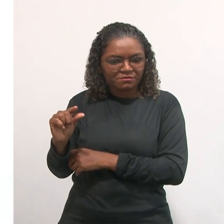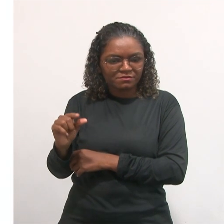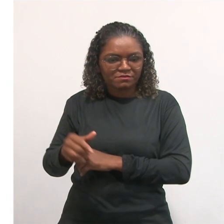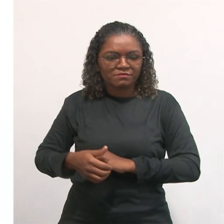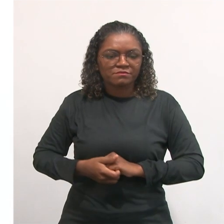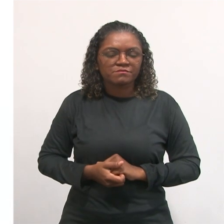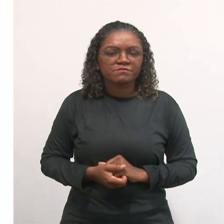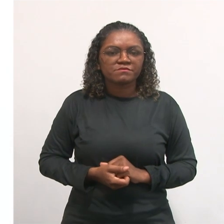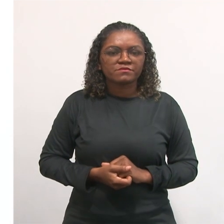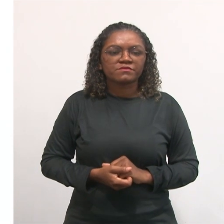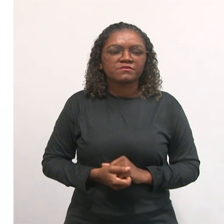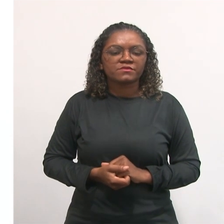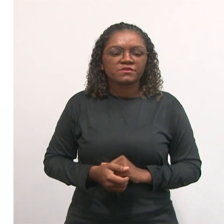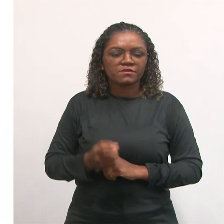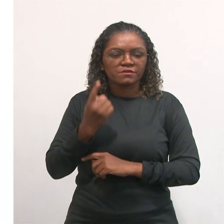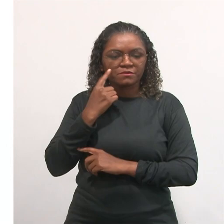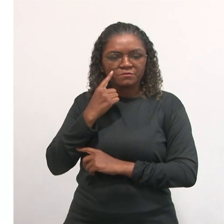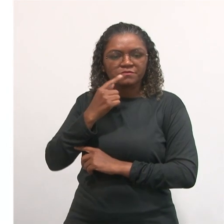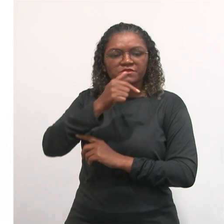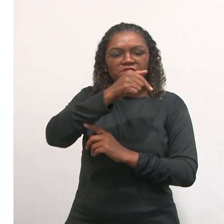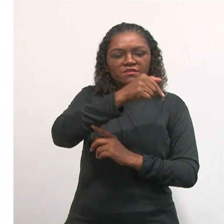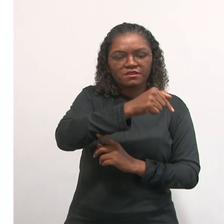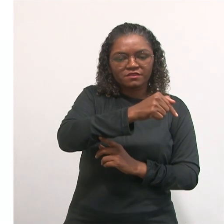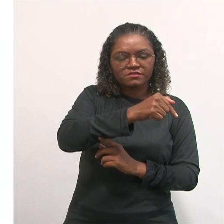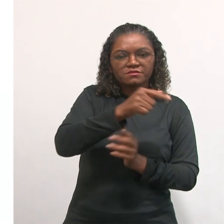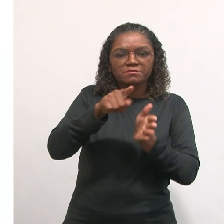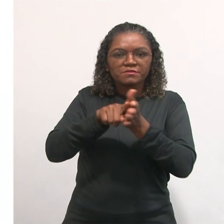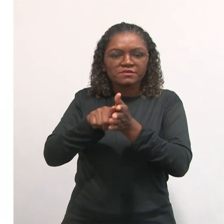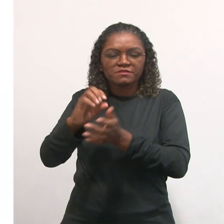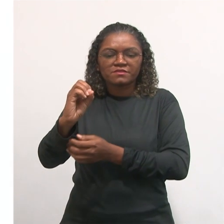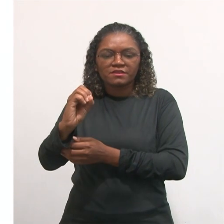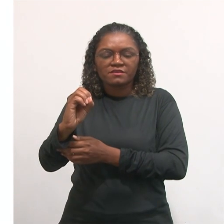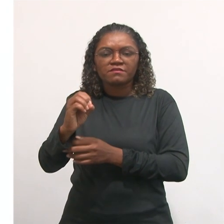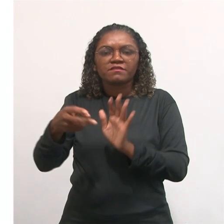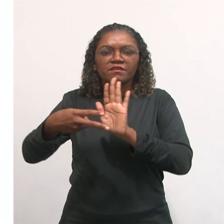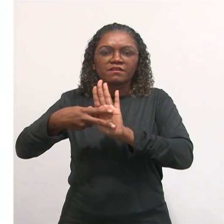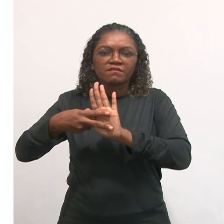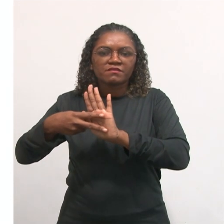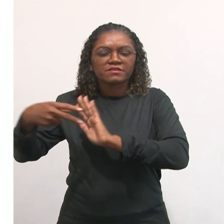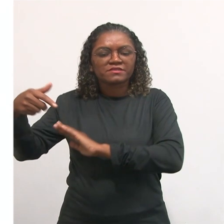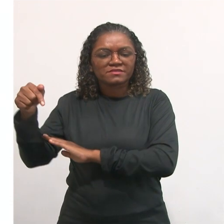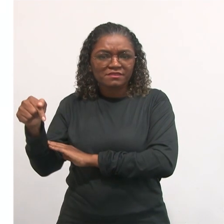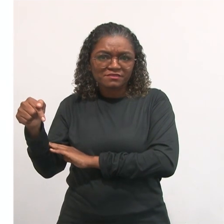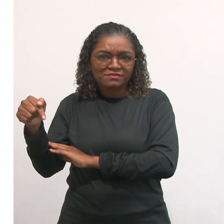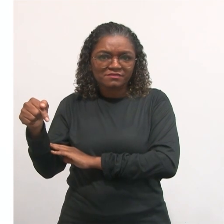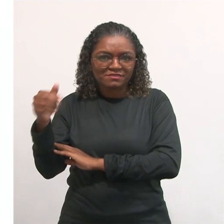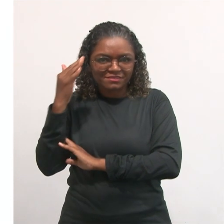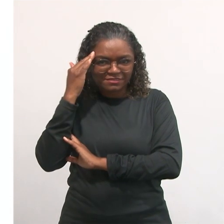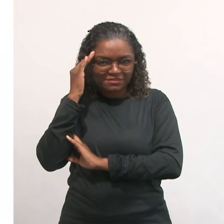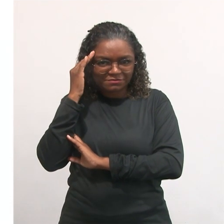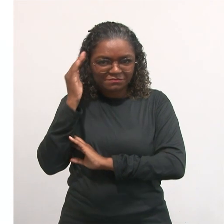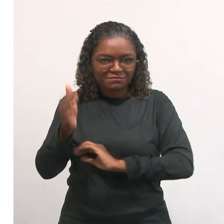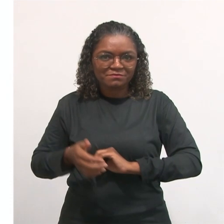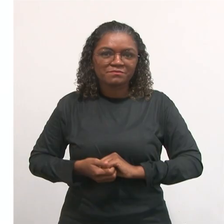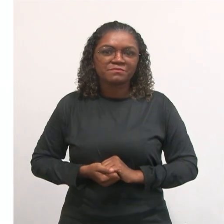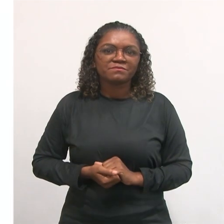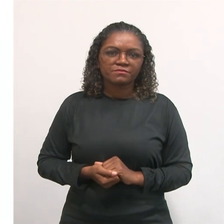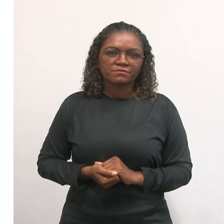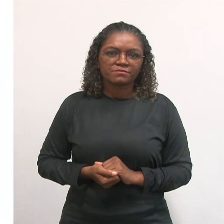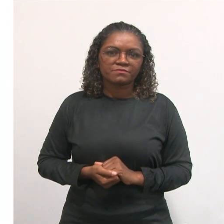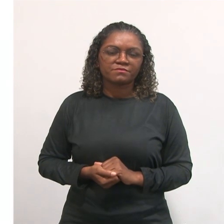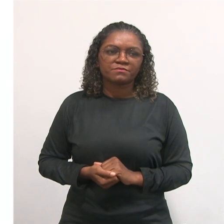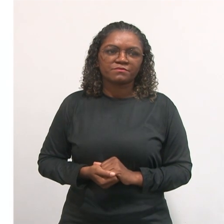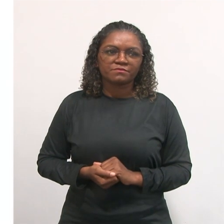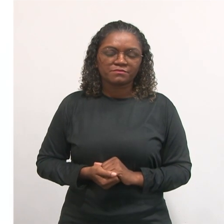amplitude é 7 menos 0, 7. Facilitar a nossa vida. Amplitude é isso. Olha só,